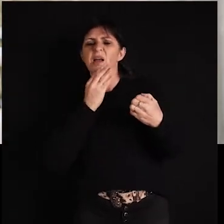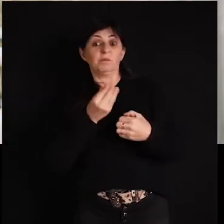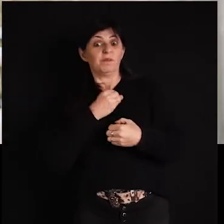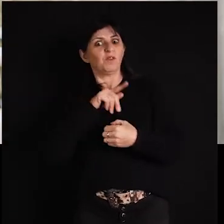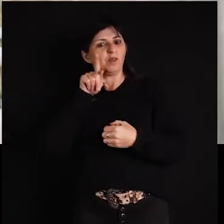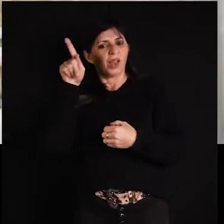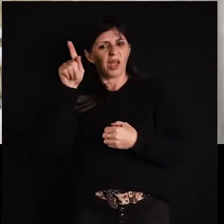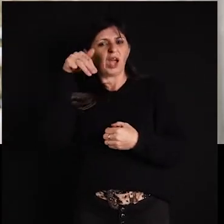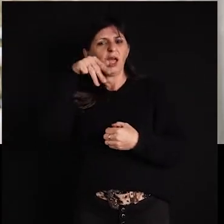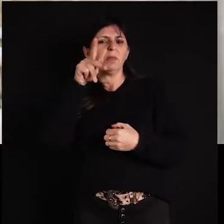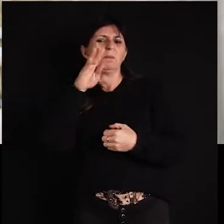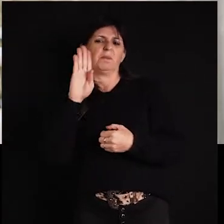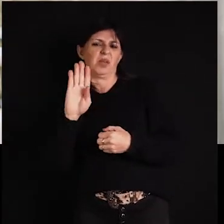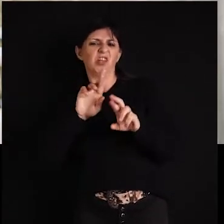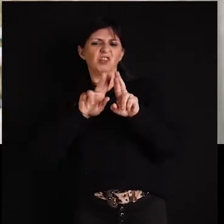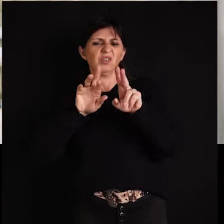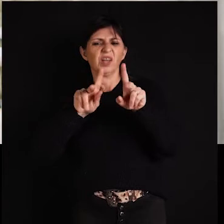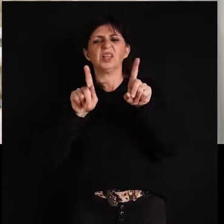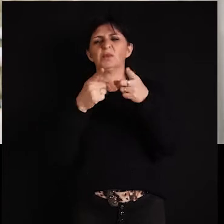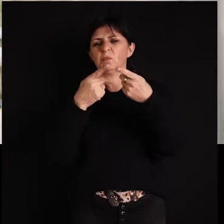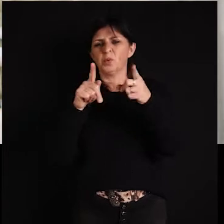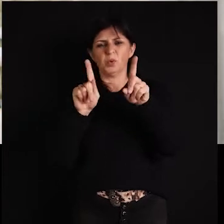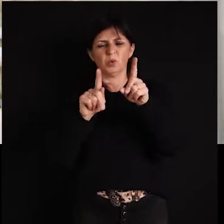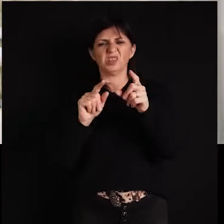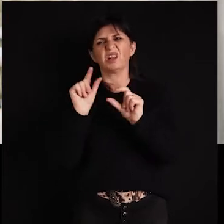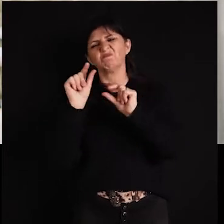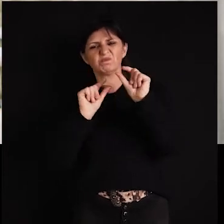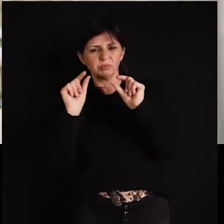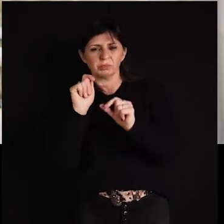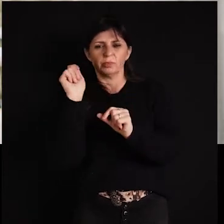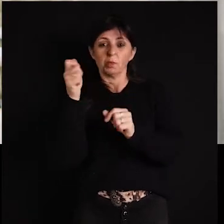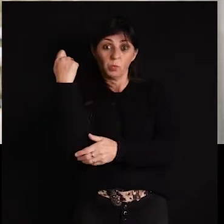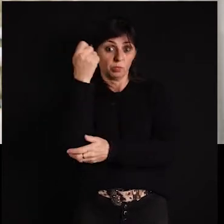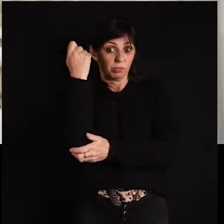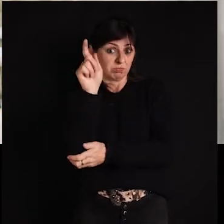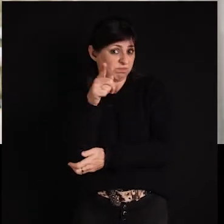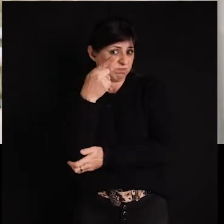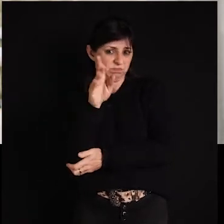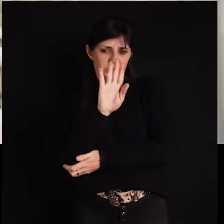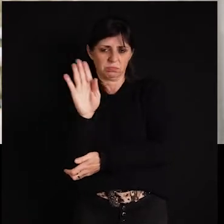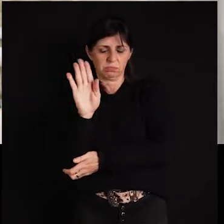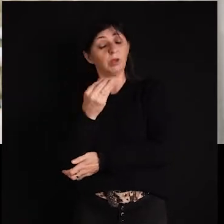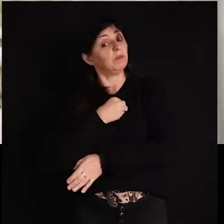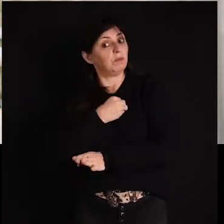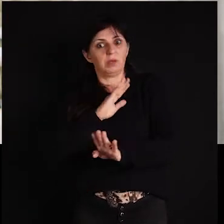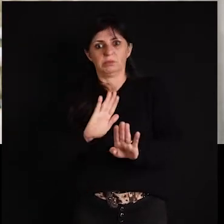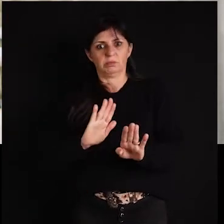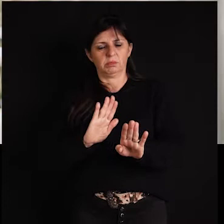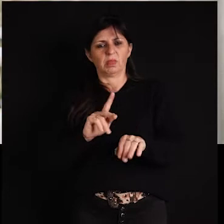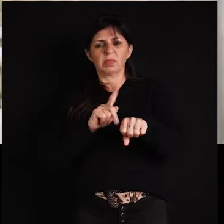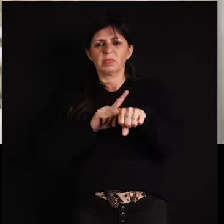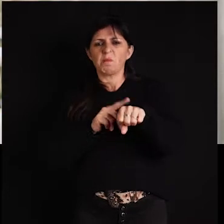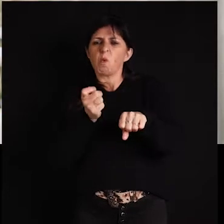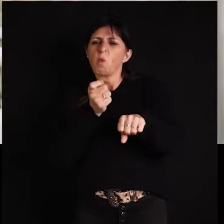mas MPB, né? Não, um pouco de música gaúcha, para quem me conhecia. E vivi essa época, foi